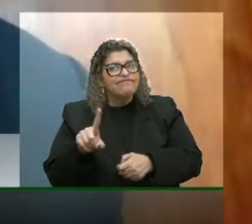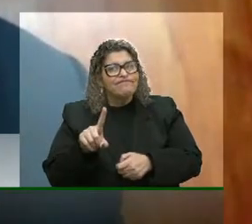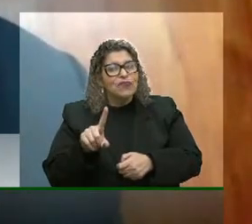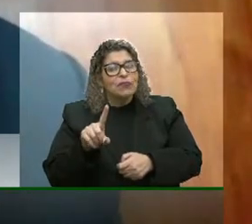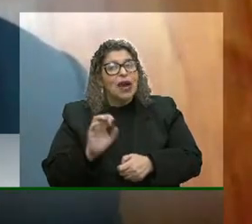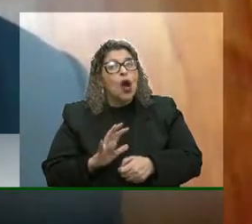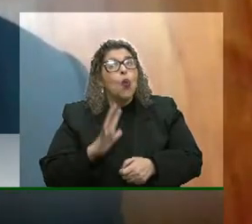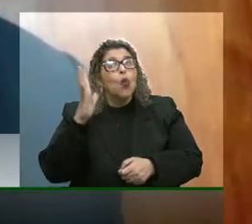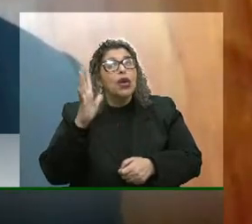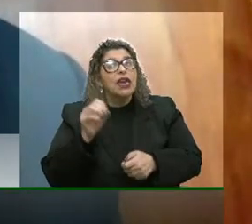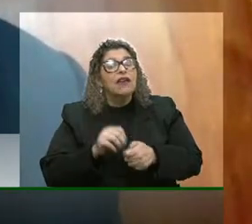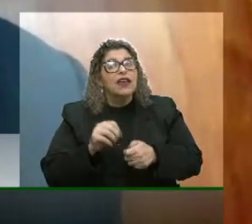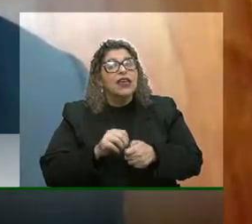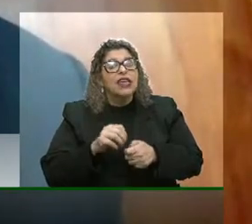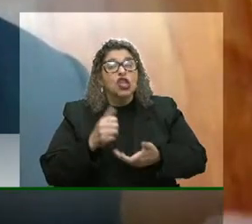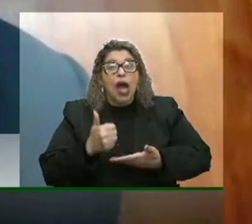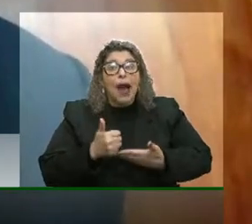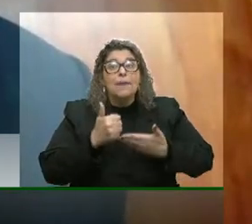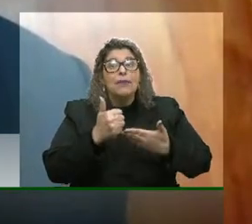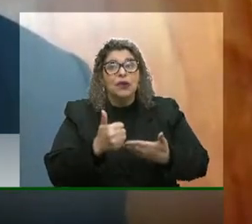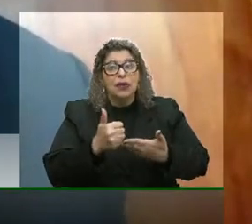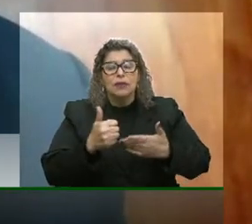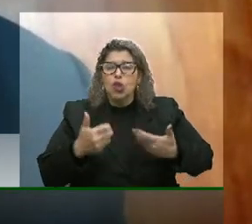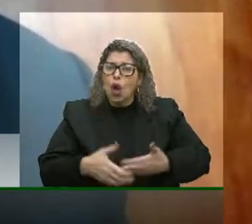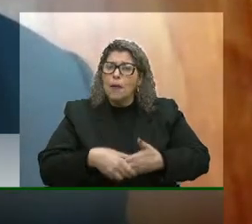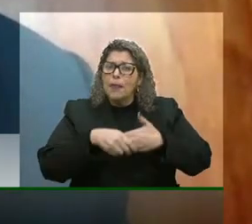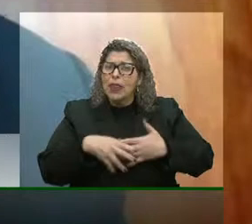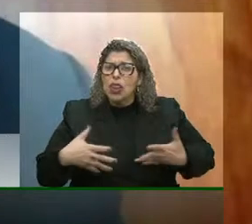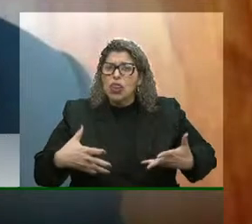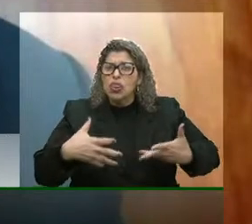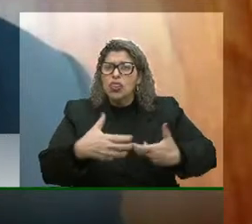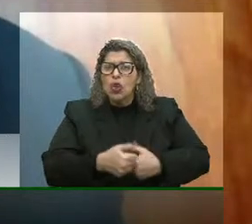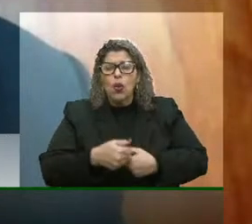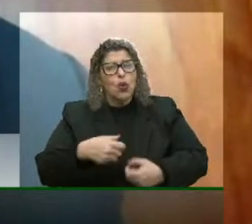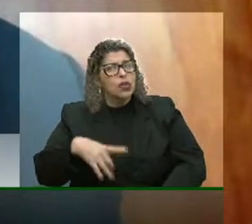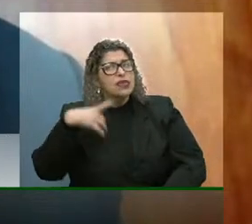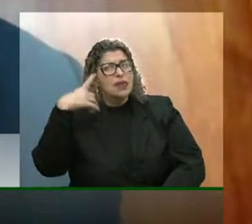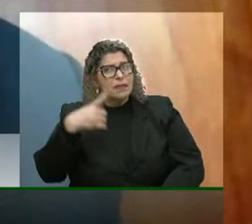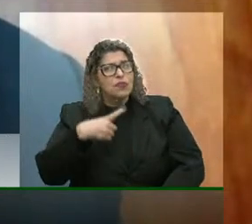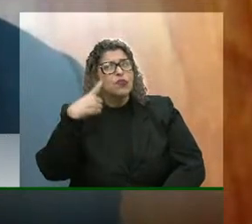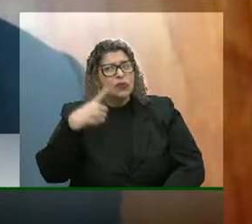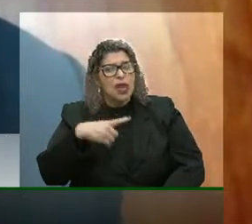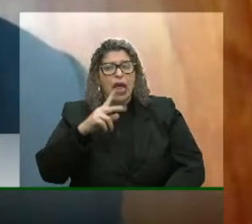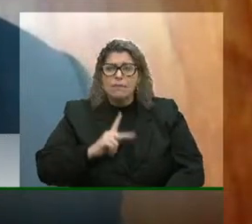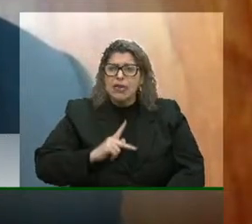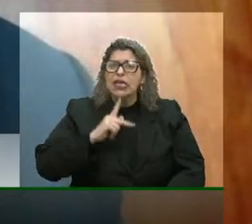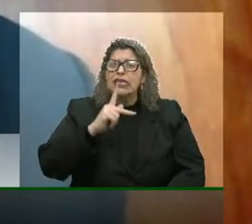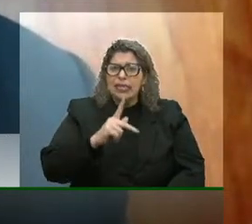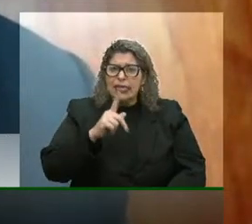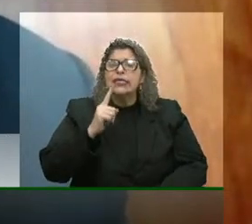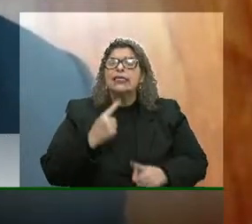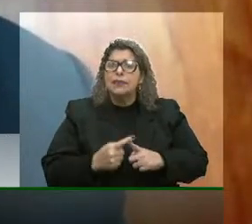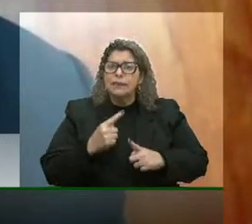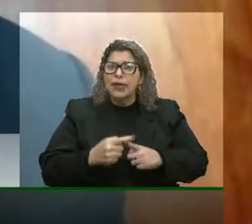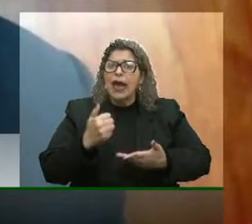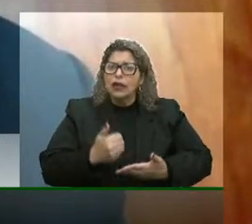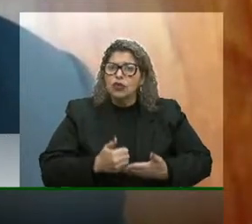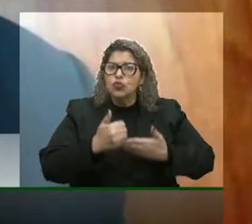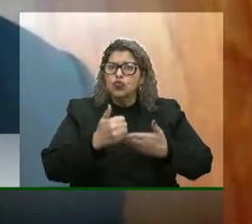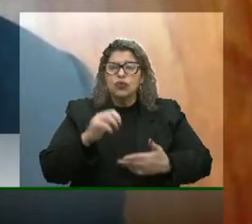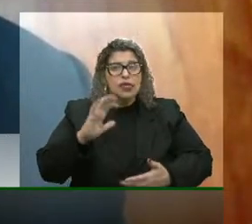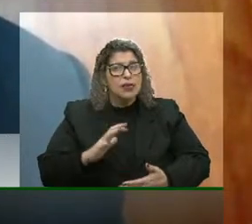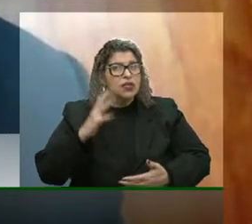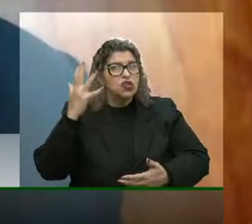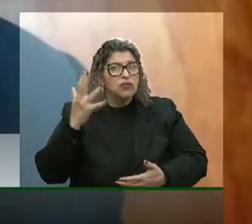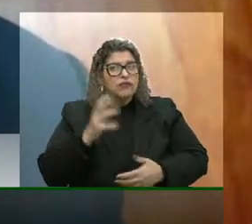causa que nós defendemos. Então, eu queria cumprimentar todos os deputados, o presidente de uma comissão preside, ajuda a resolver, e eu quero dizer que o meu